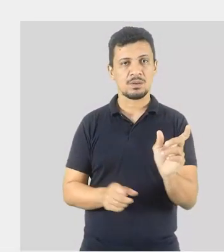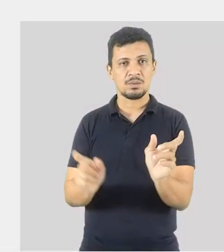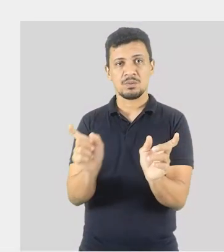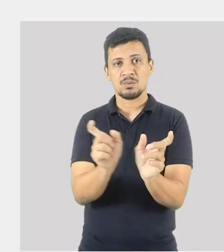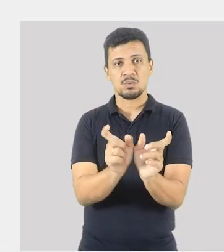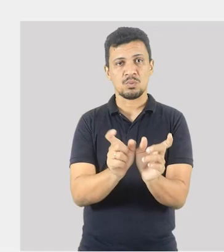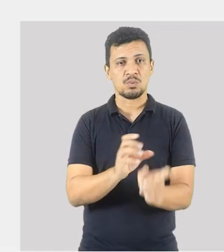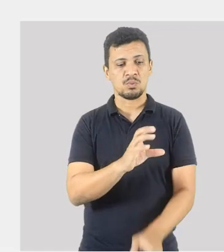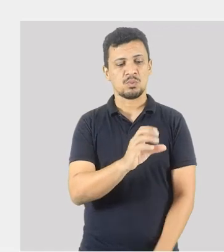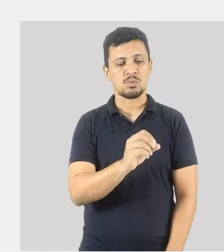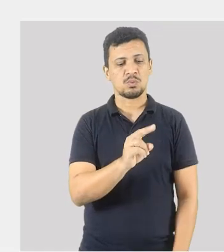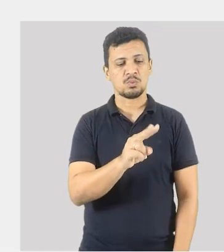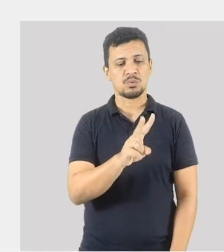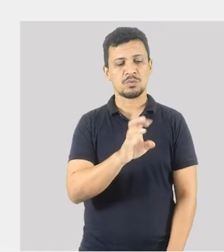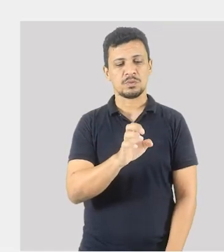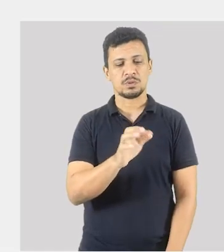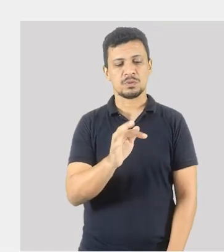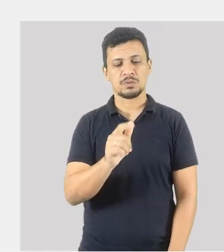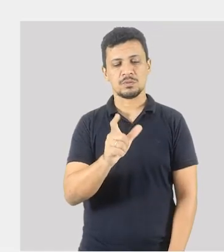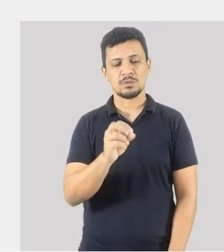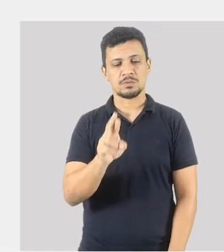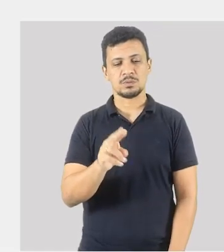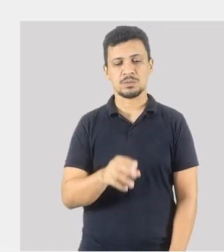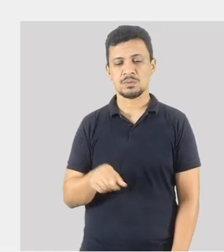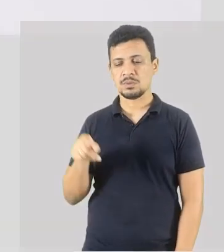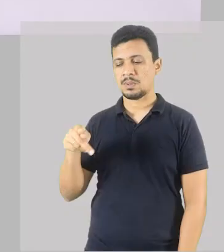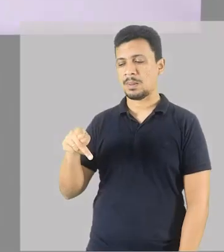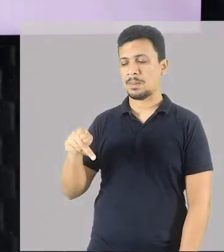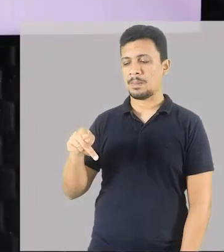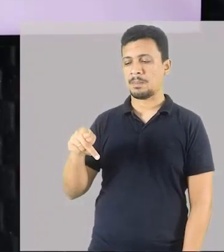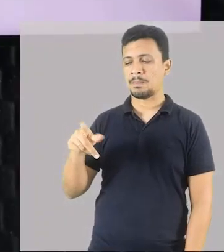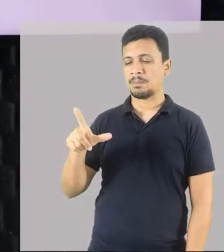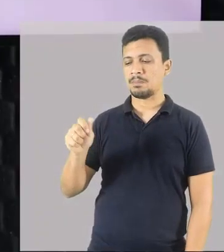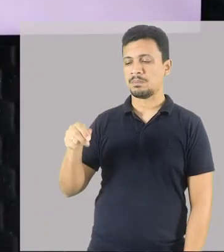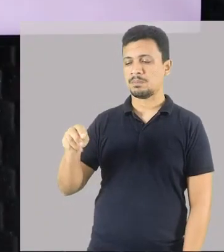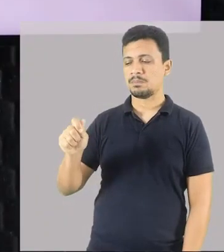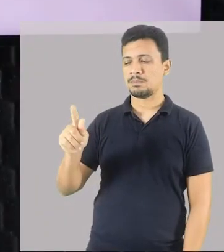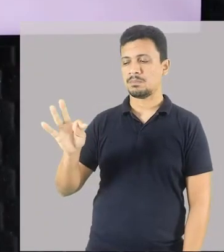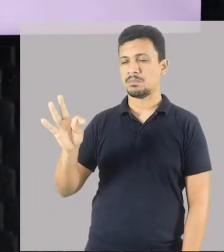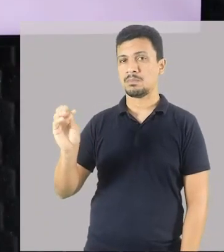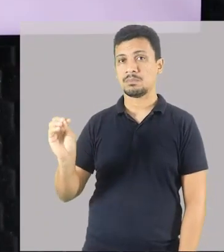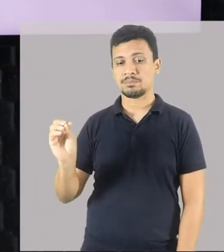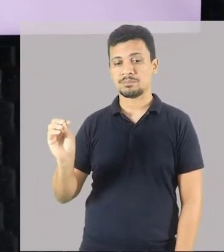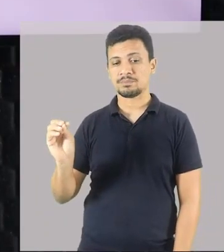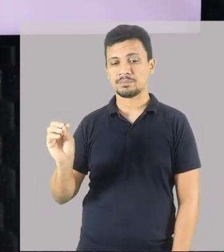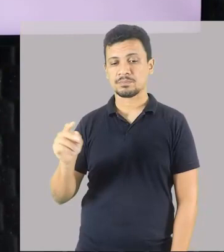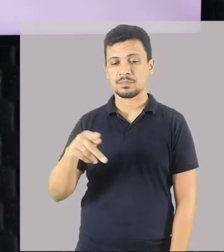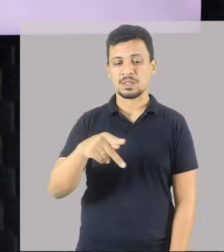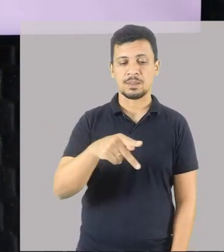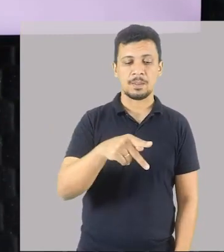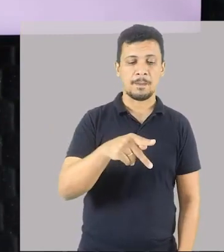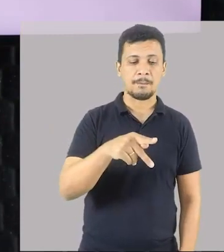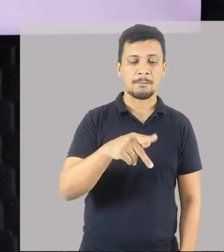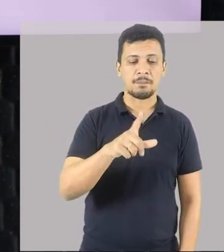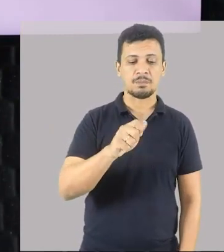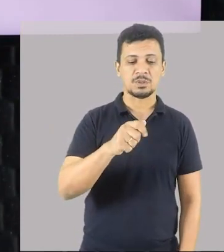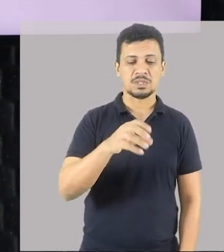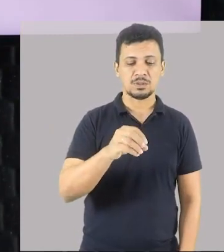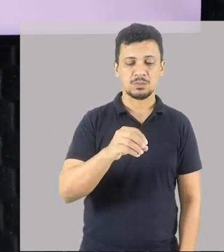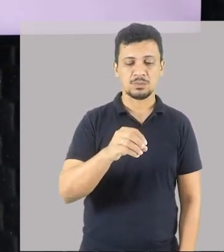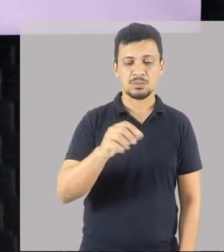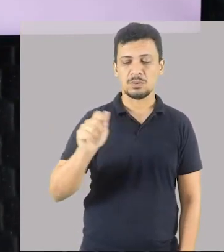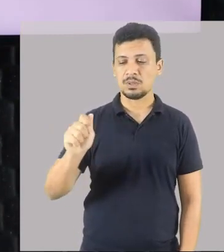couve-flor é justaposição e planalto é plano alto. Quando eu pronuncio plano alto, é a mesma